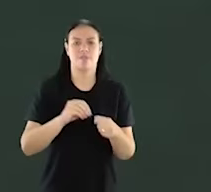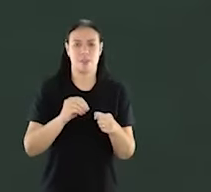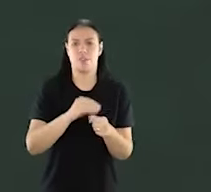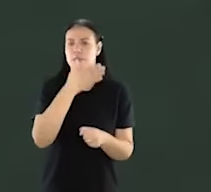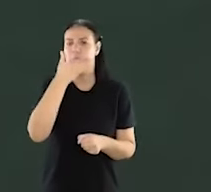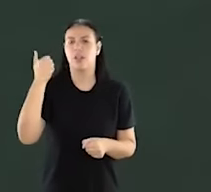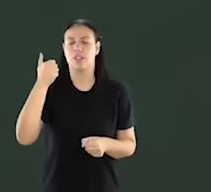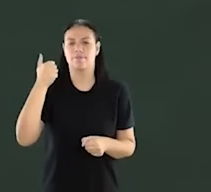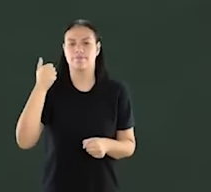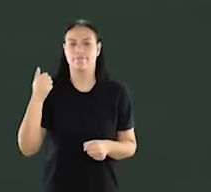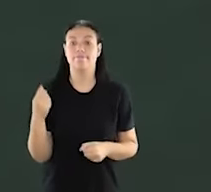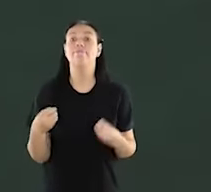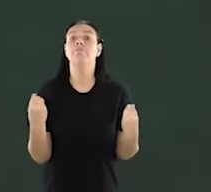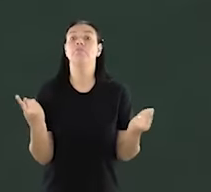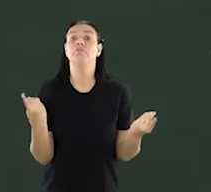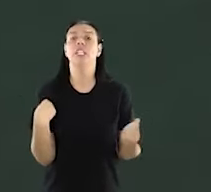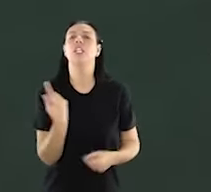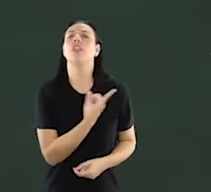e nós?